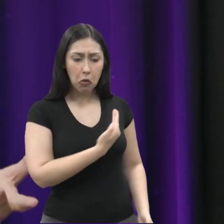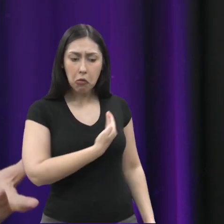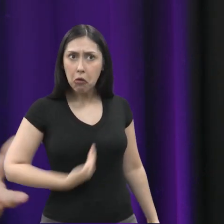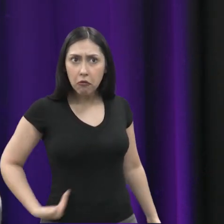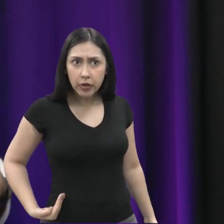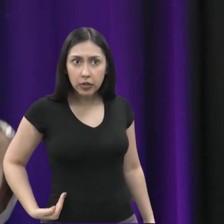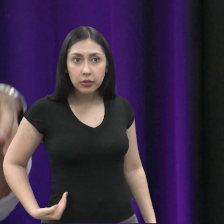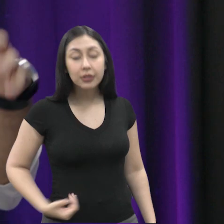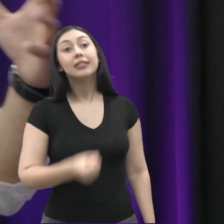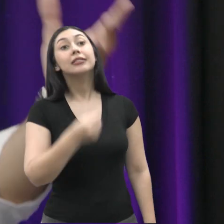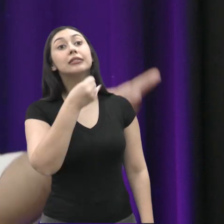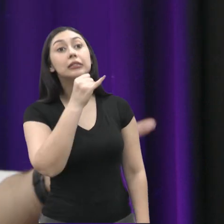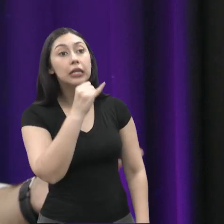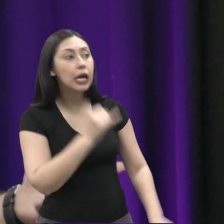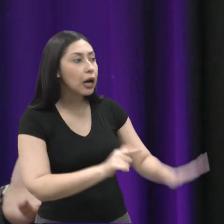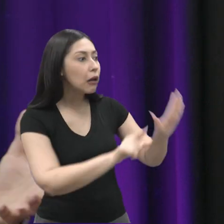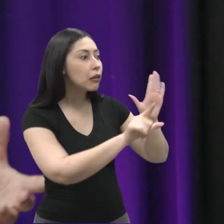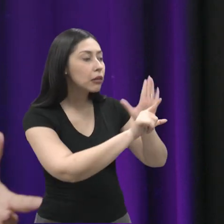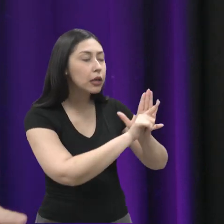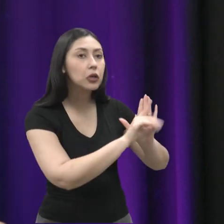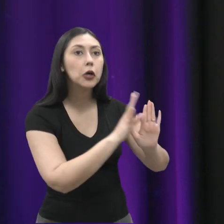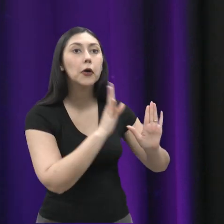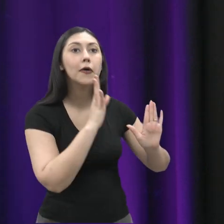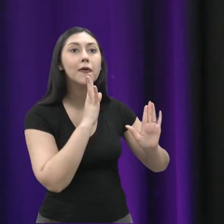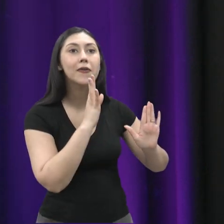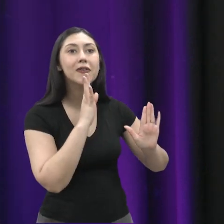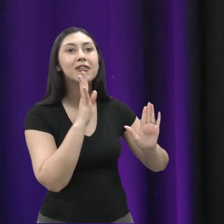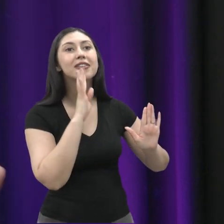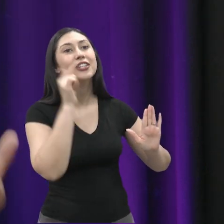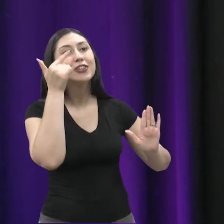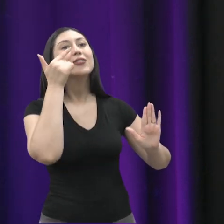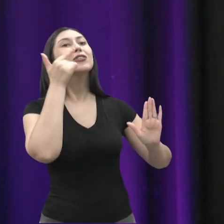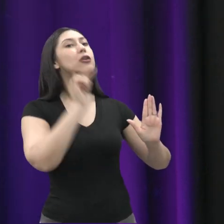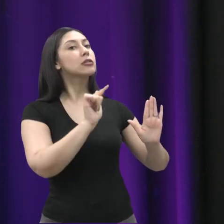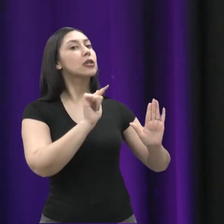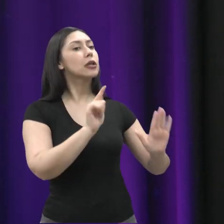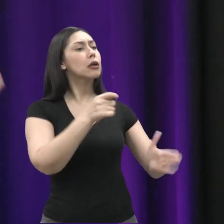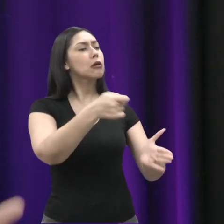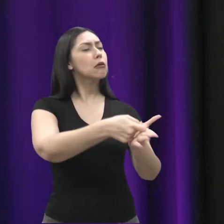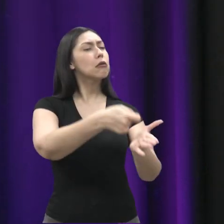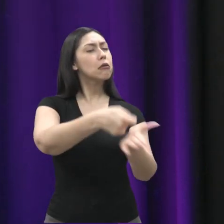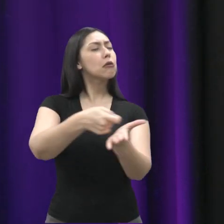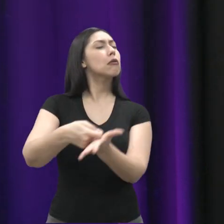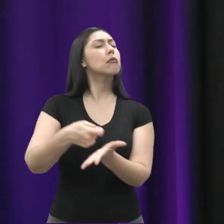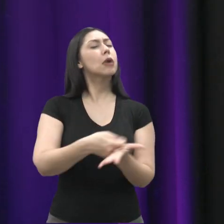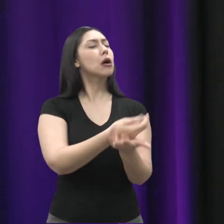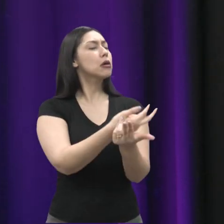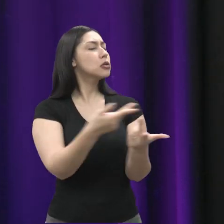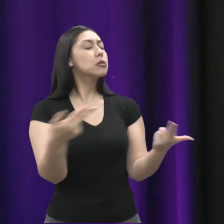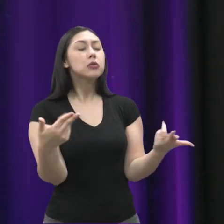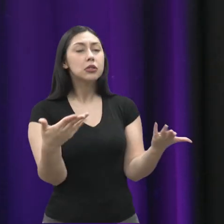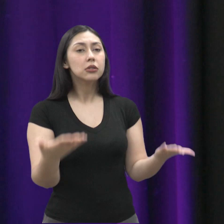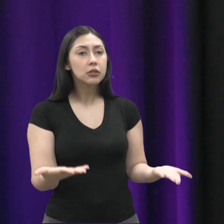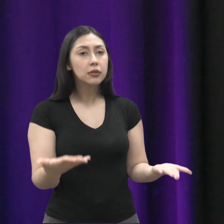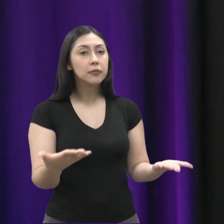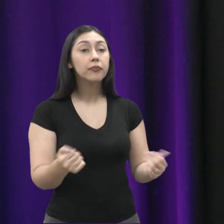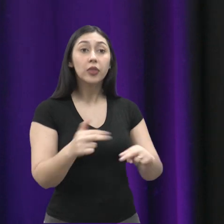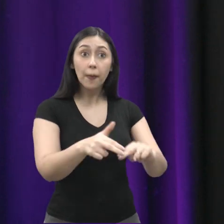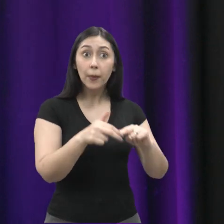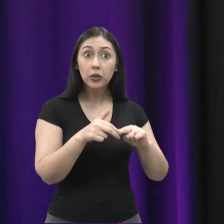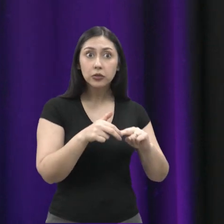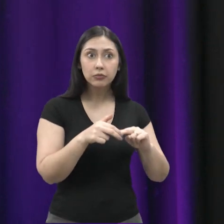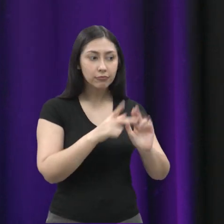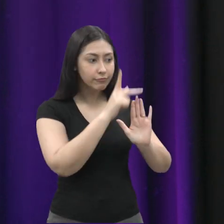conhecendo essas leis, ou essa lei inteira, como ela funciona, você consegue exercer muito melhor o seu papel de cidadão. Então,